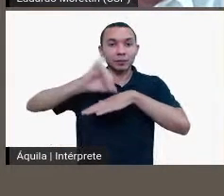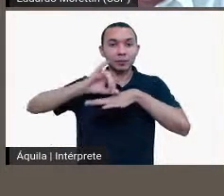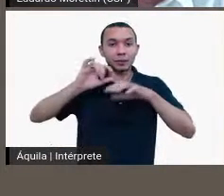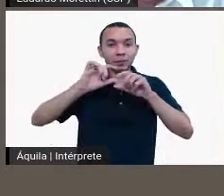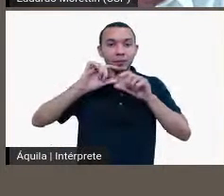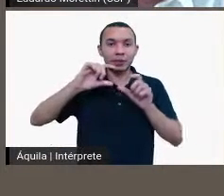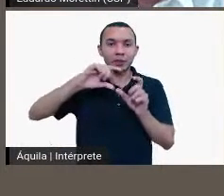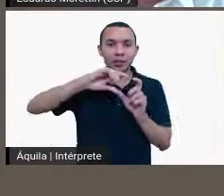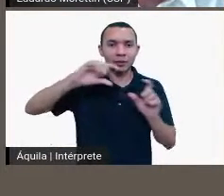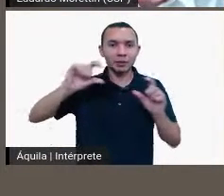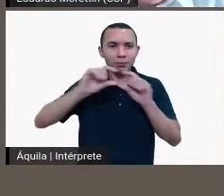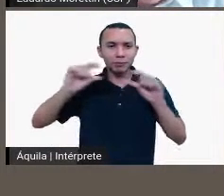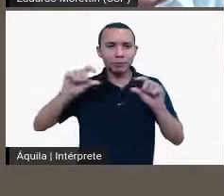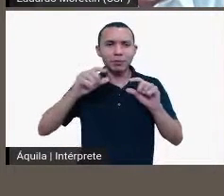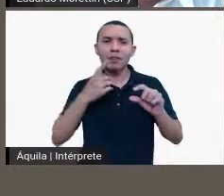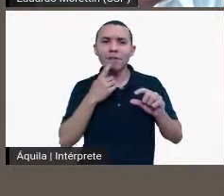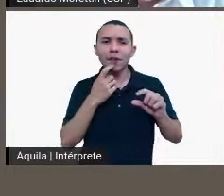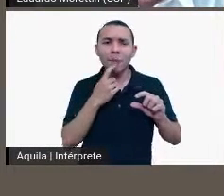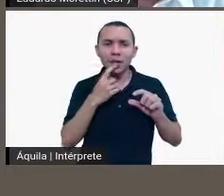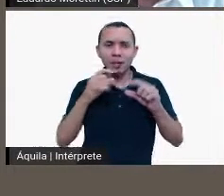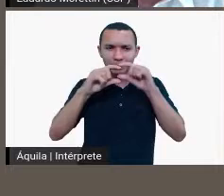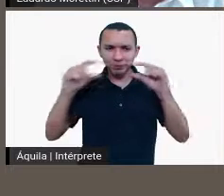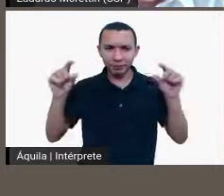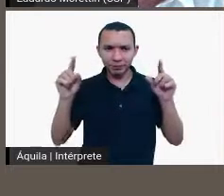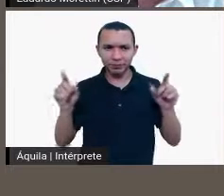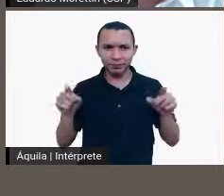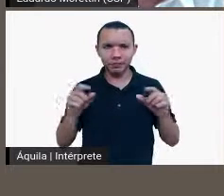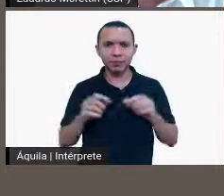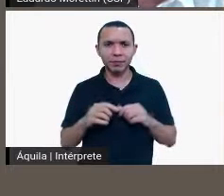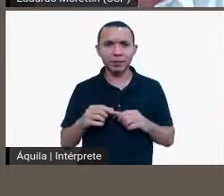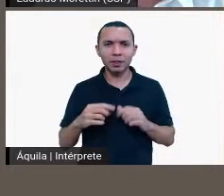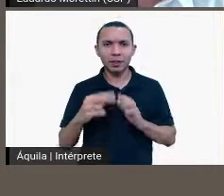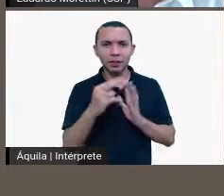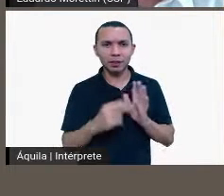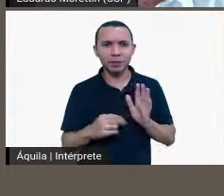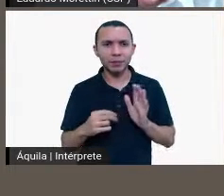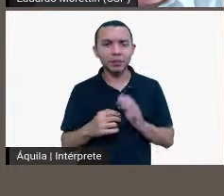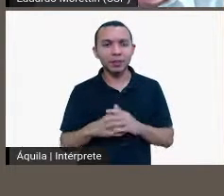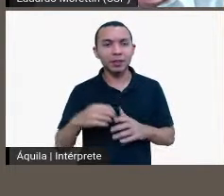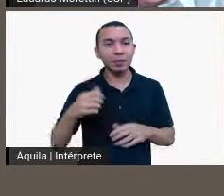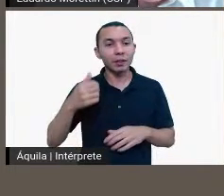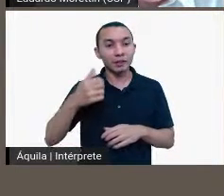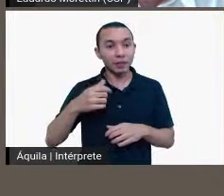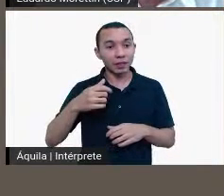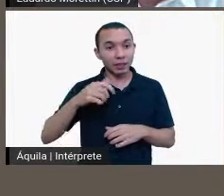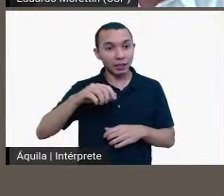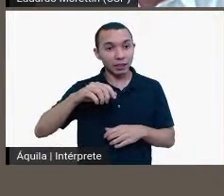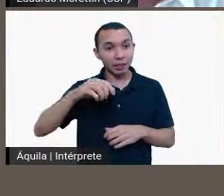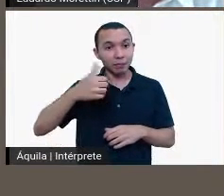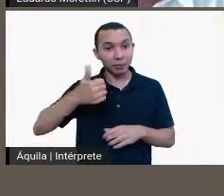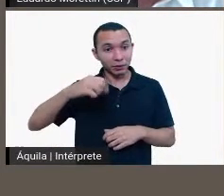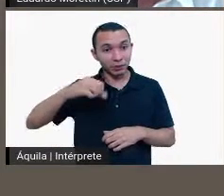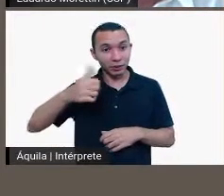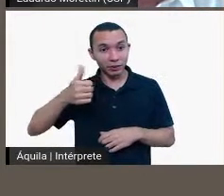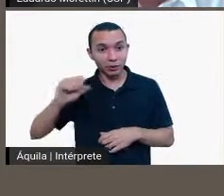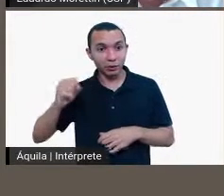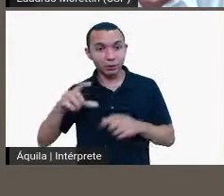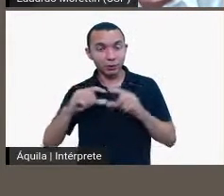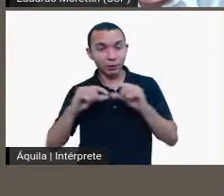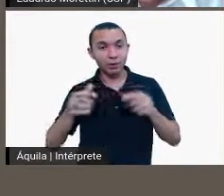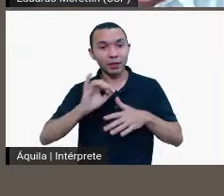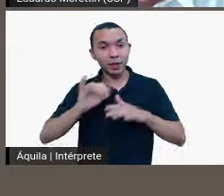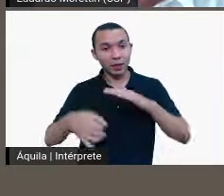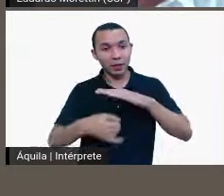retângulo vermelho, de Leia um Manifesto, Dadá, 1918, e abaixo de um poema